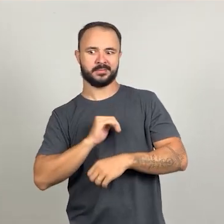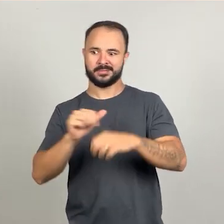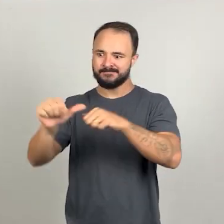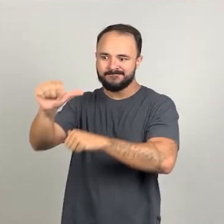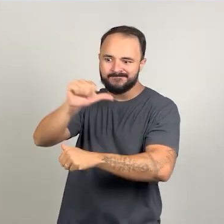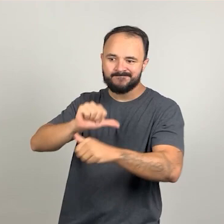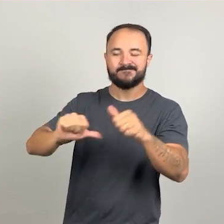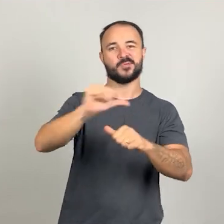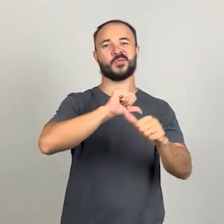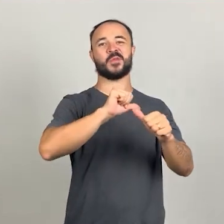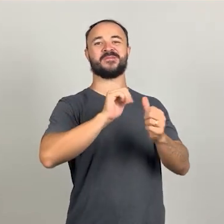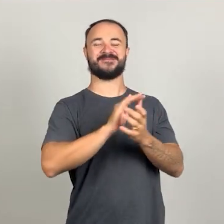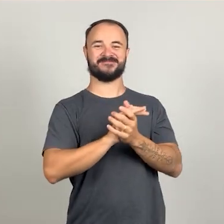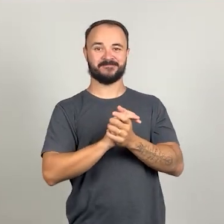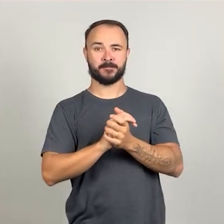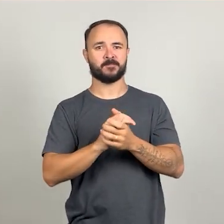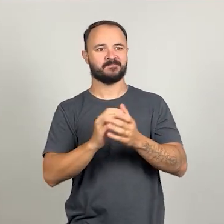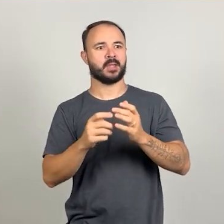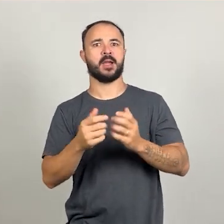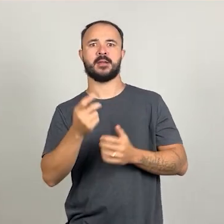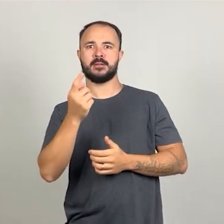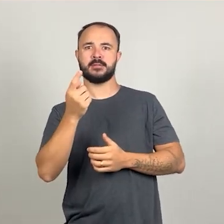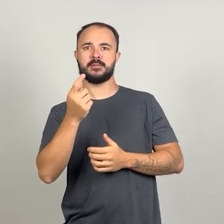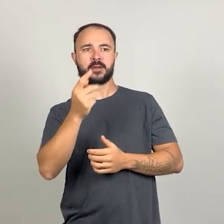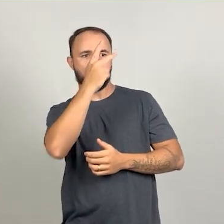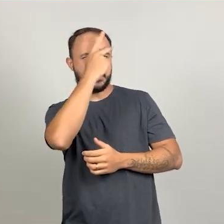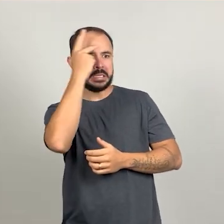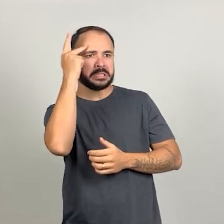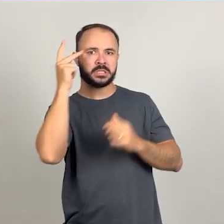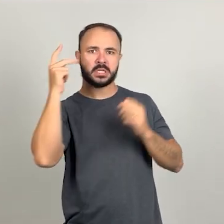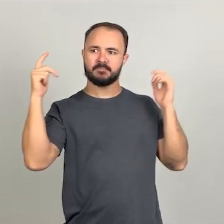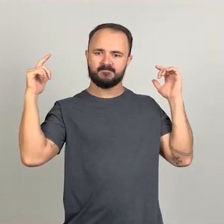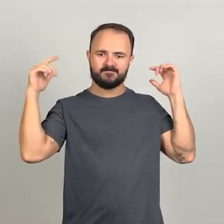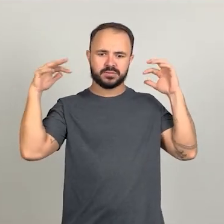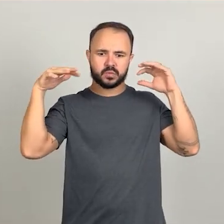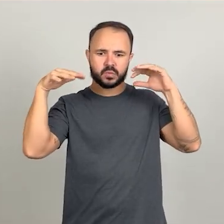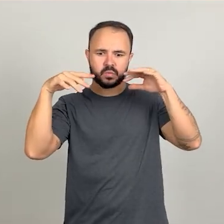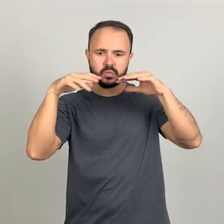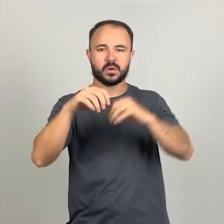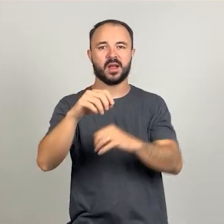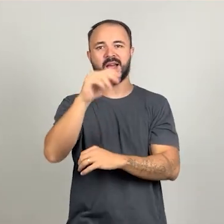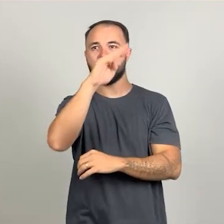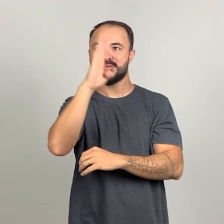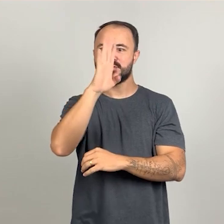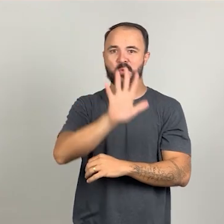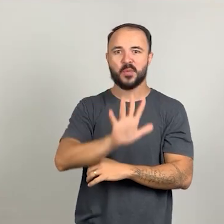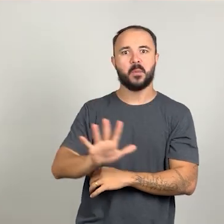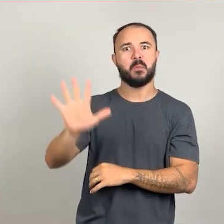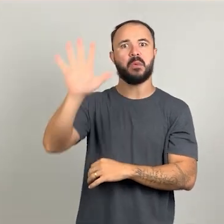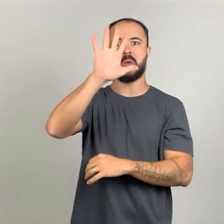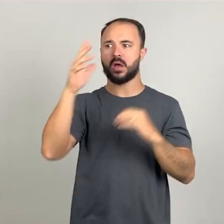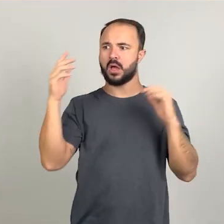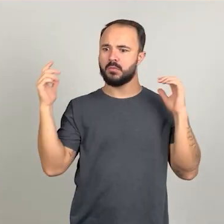diferente. Imperatriz recebia pessoas de todas as regiões do país, para aqui